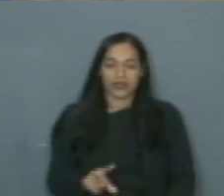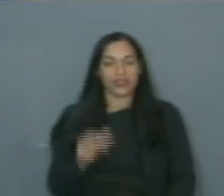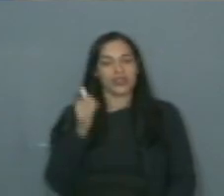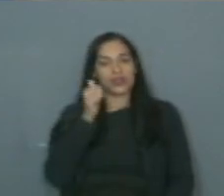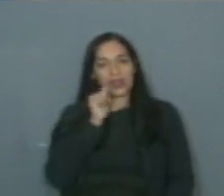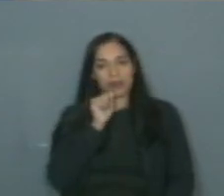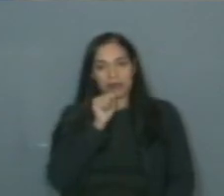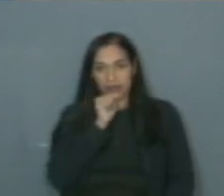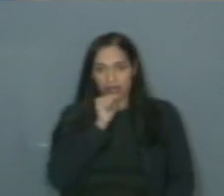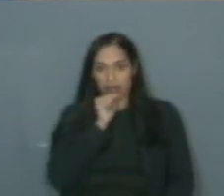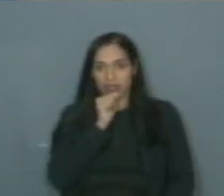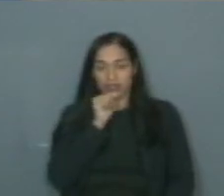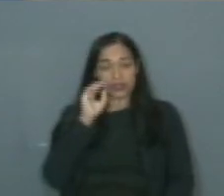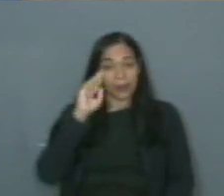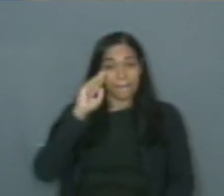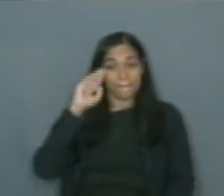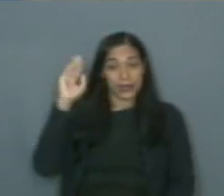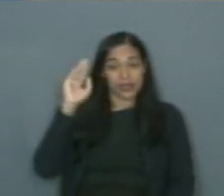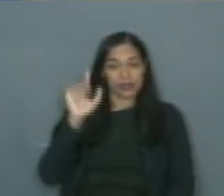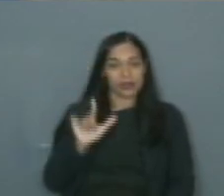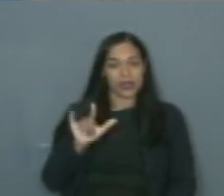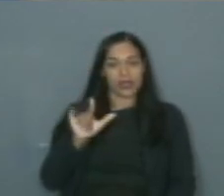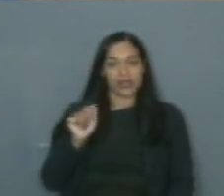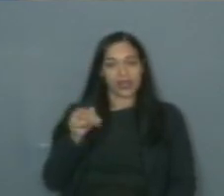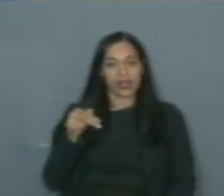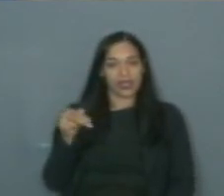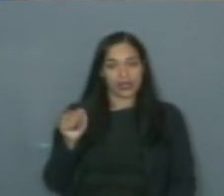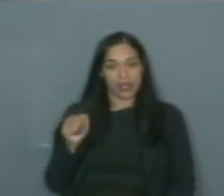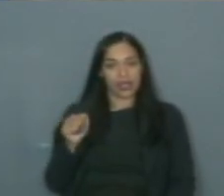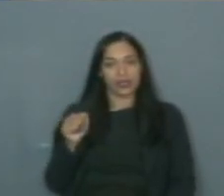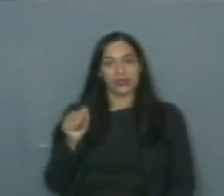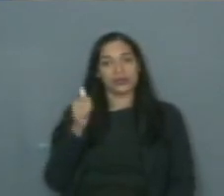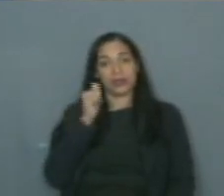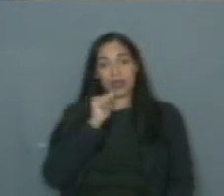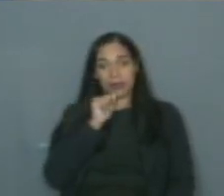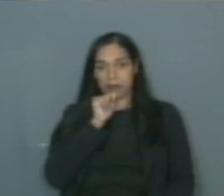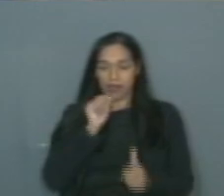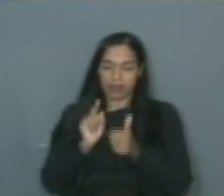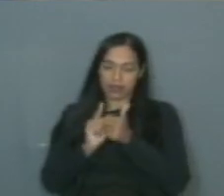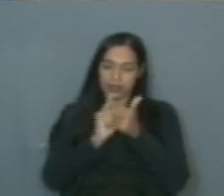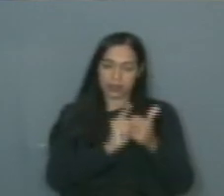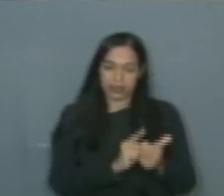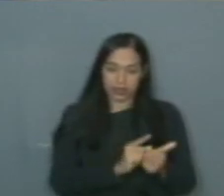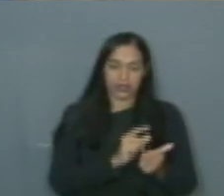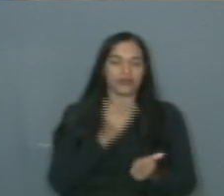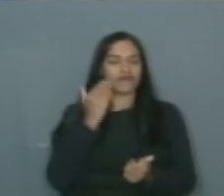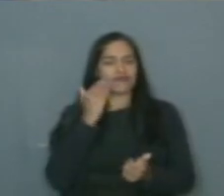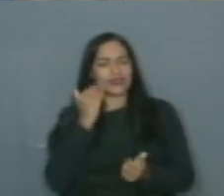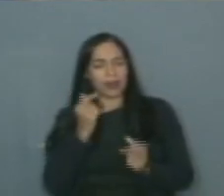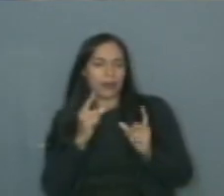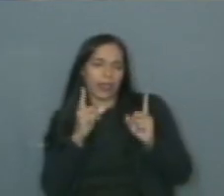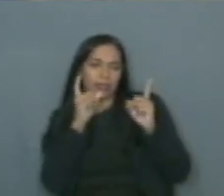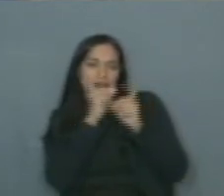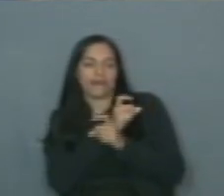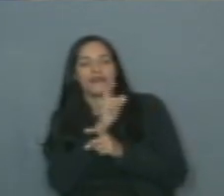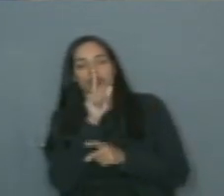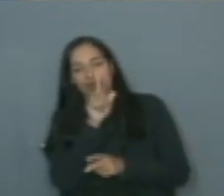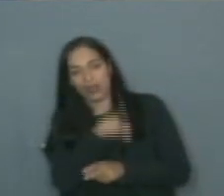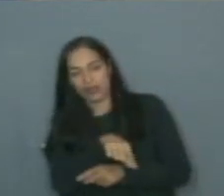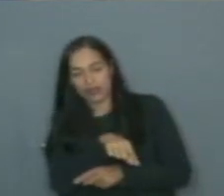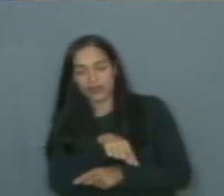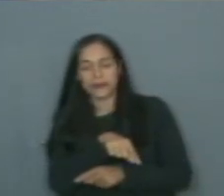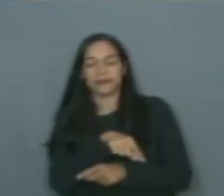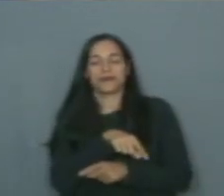mães, principalmente Liane, mãe atípica. A gente sabe quanto é difícil,